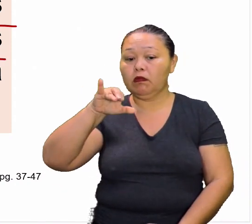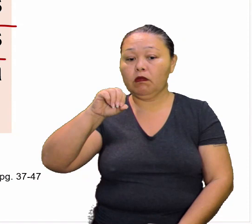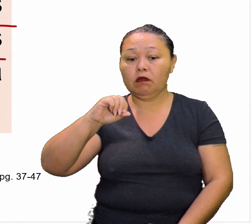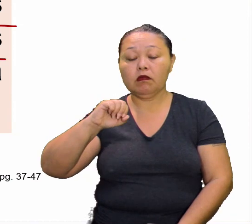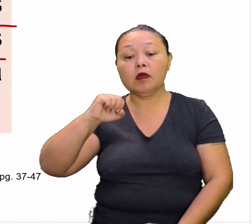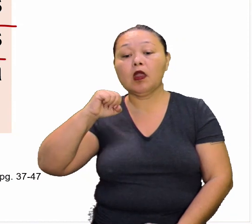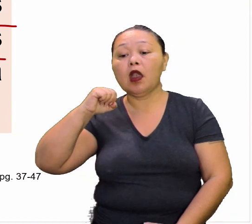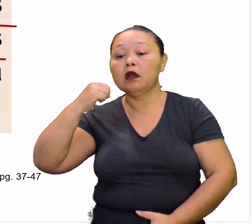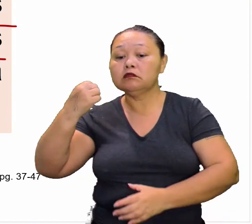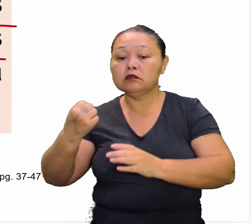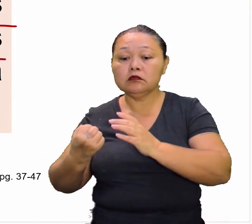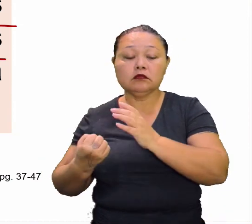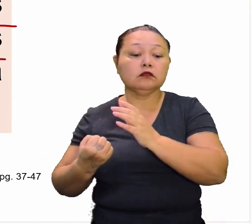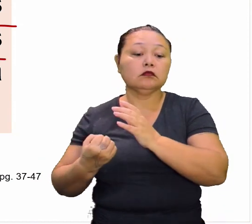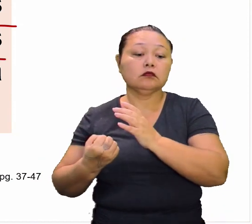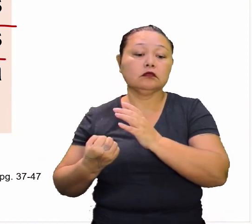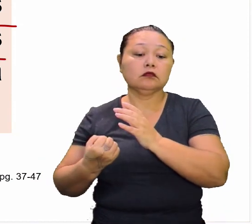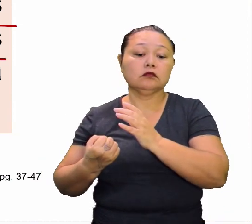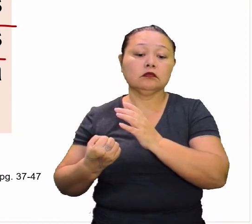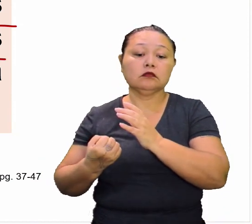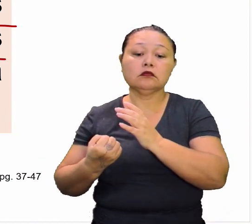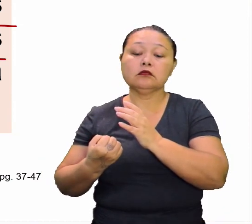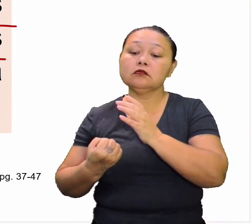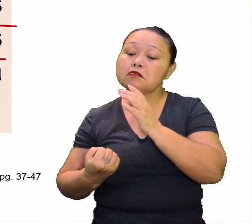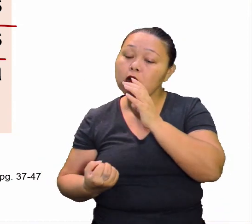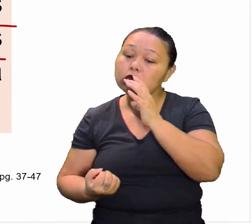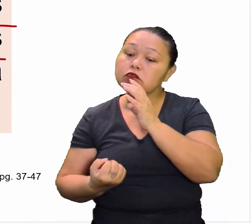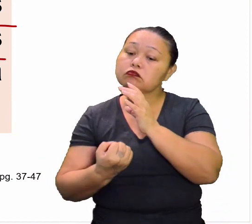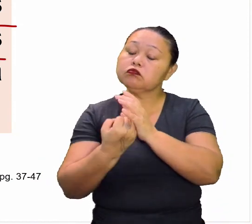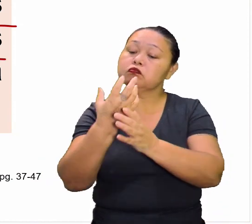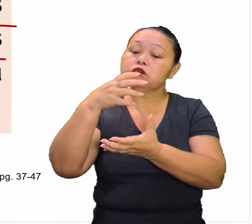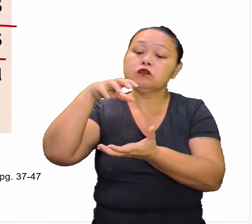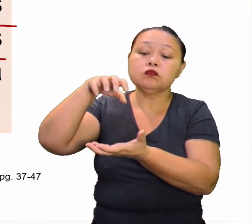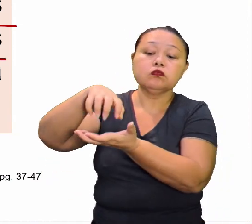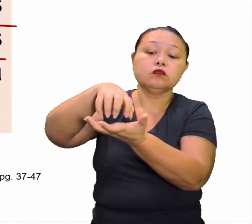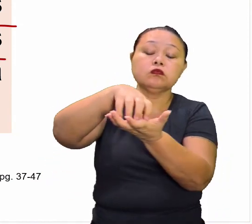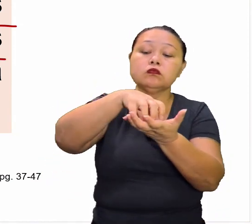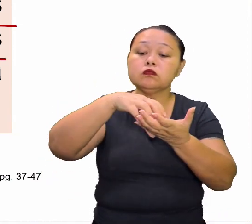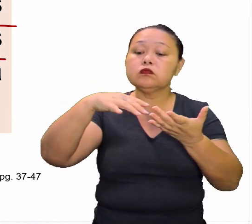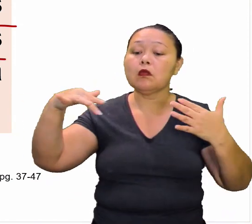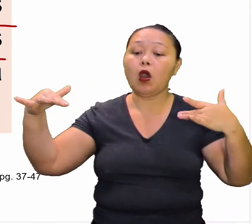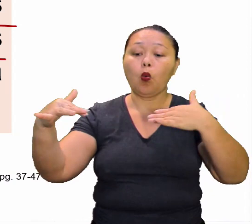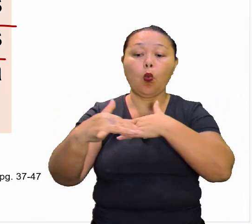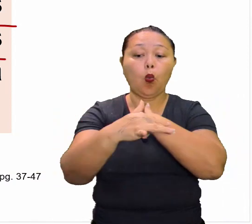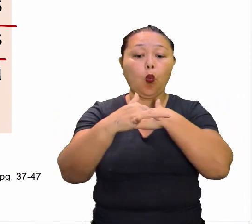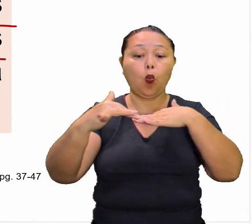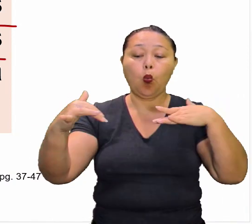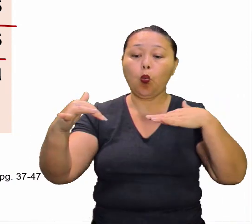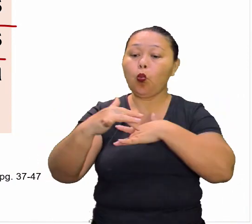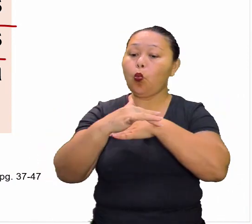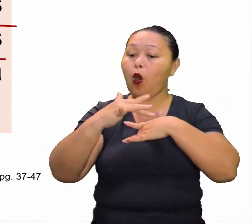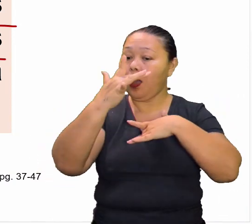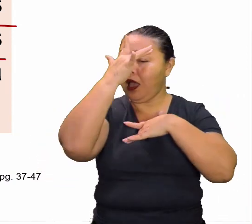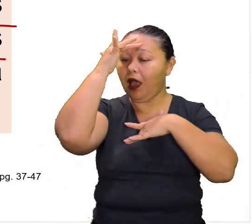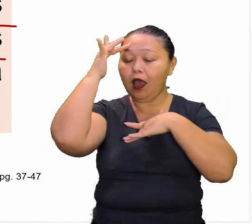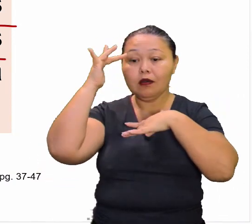eles fundaram e teriam sido o primeiro núcleo urbano daquela